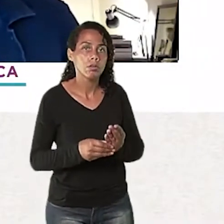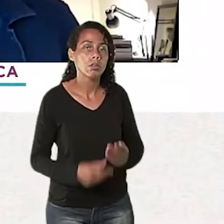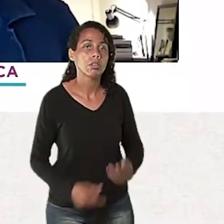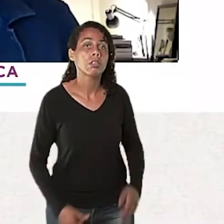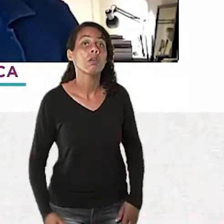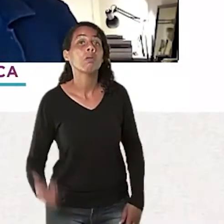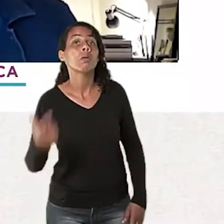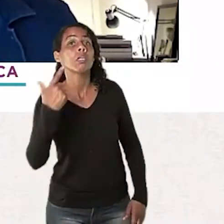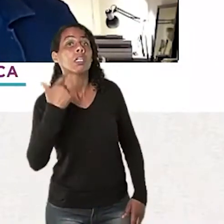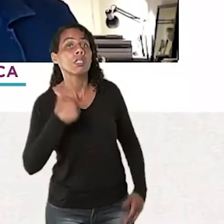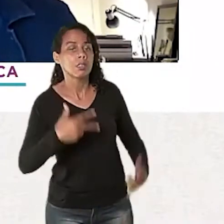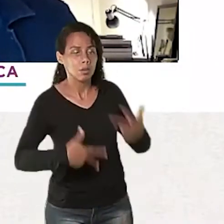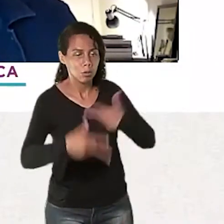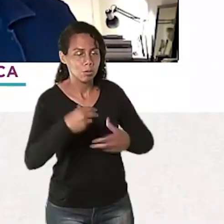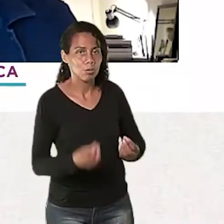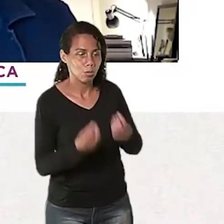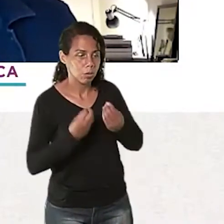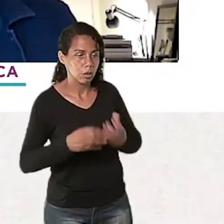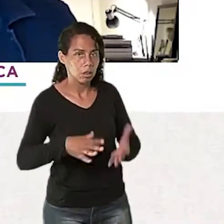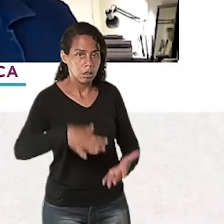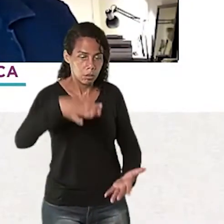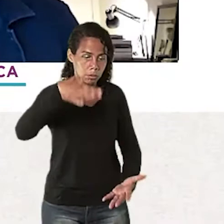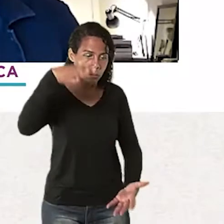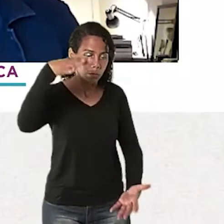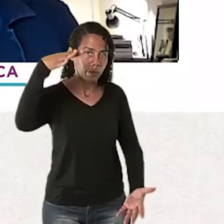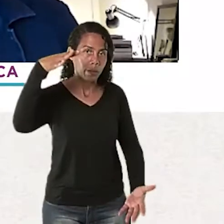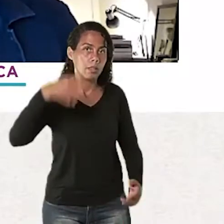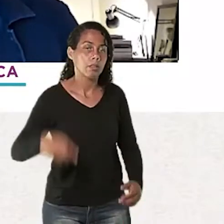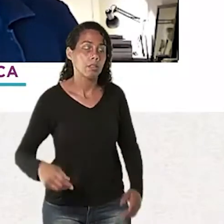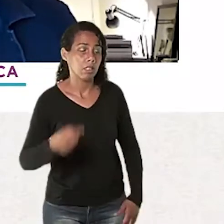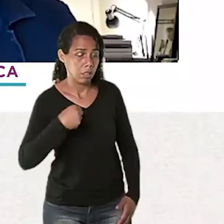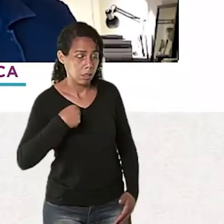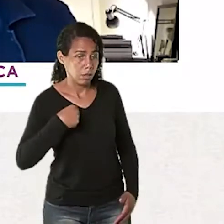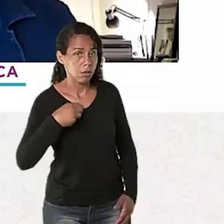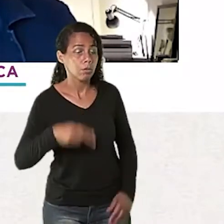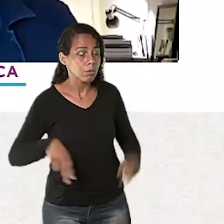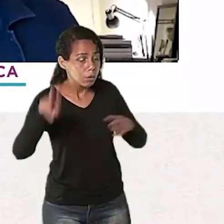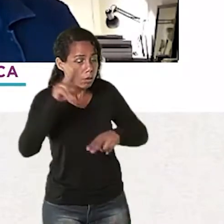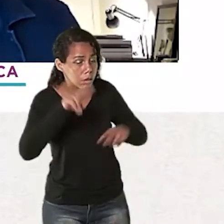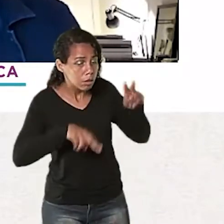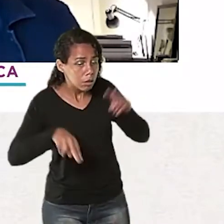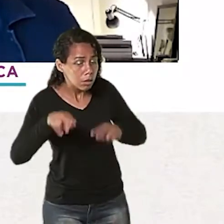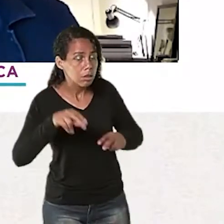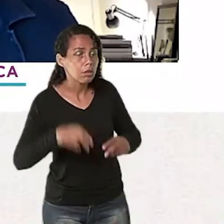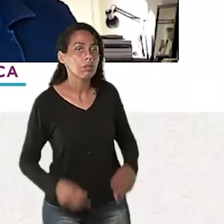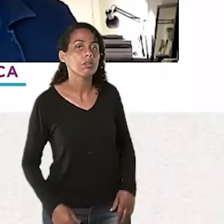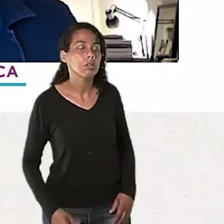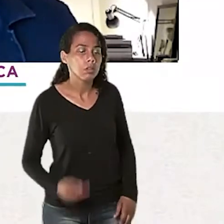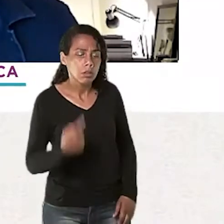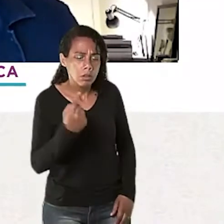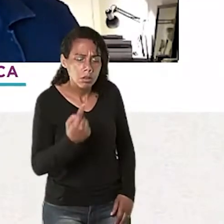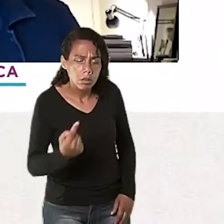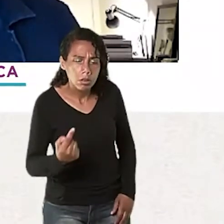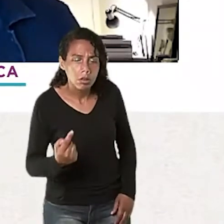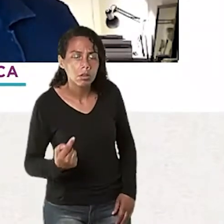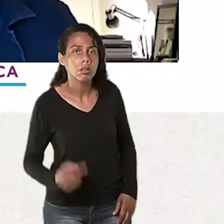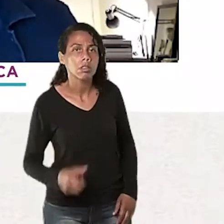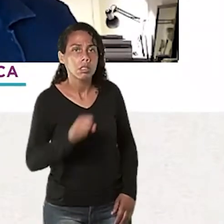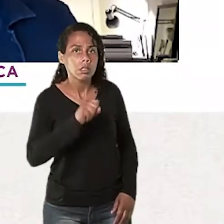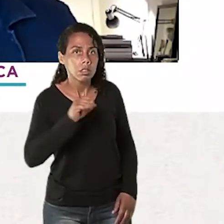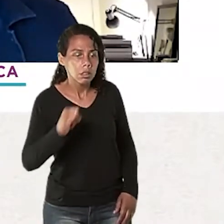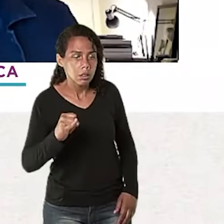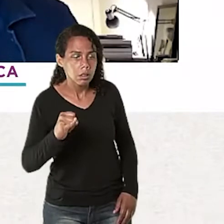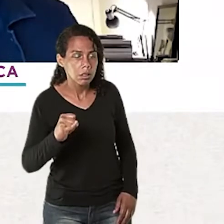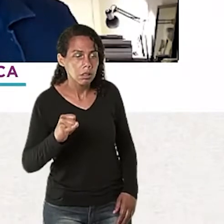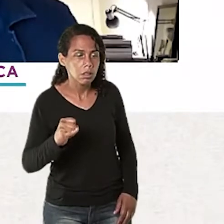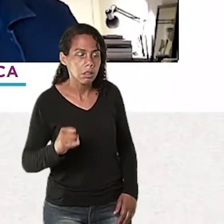o que eu gosto. Uhum. Esse é um critério. Eu não perco meu tempo estudando e falando sobre o que eu não